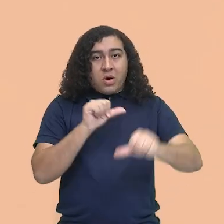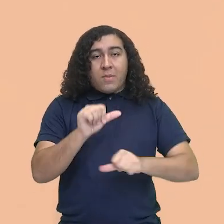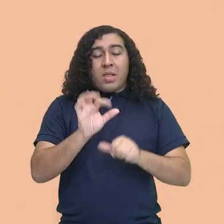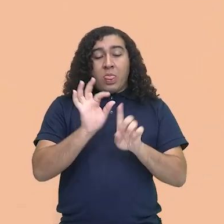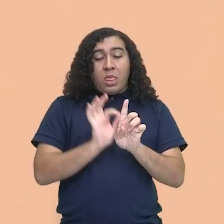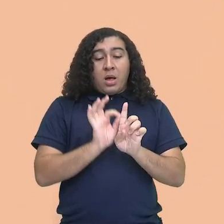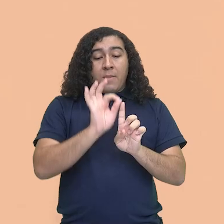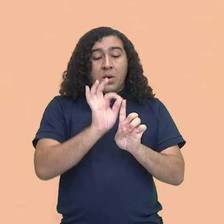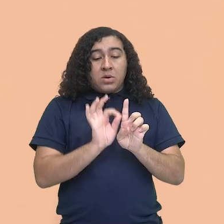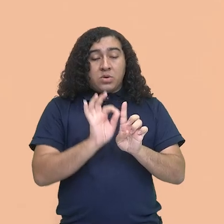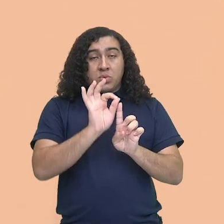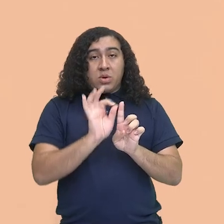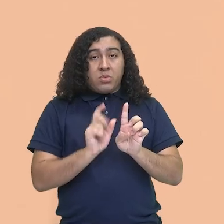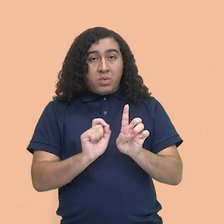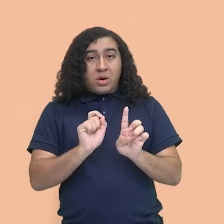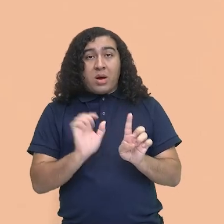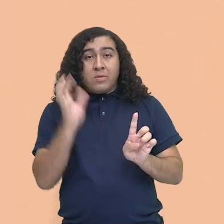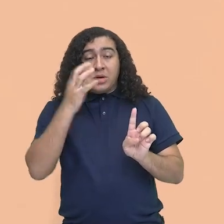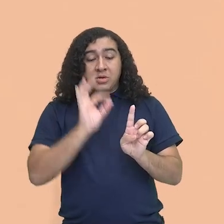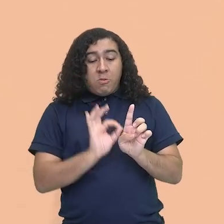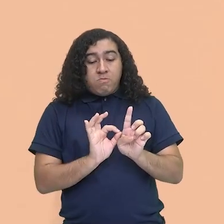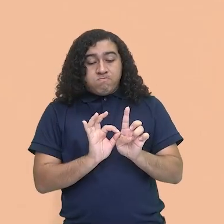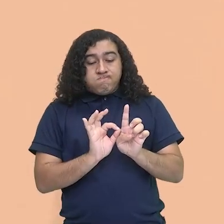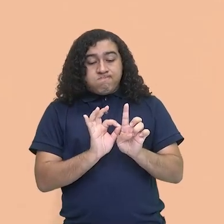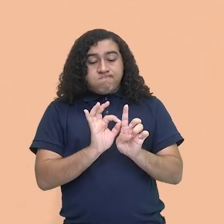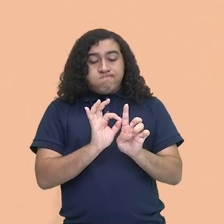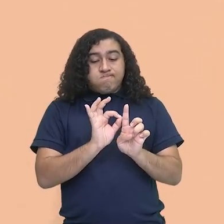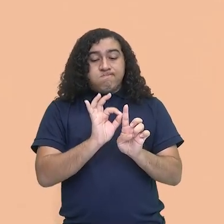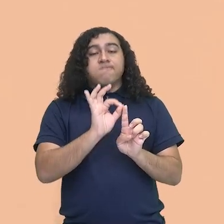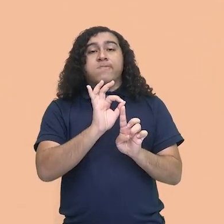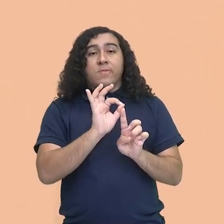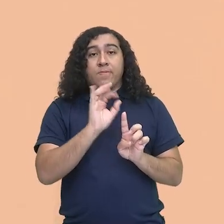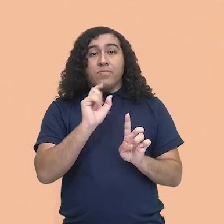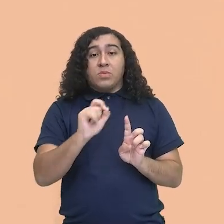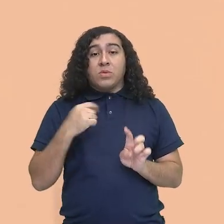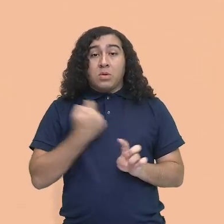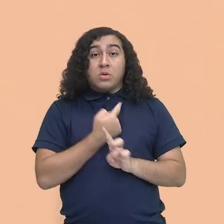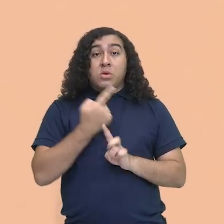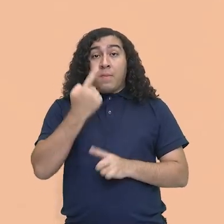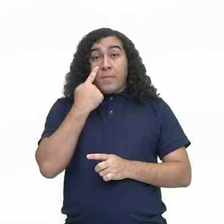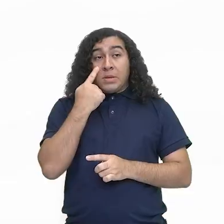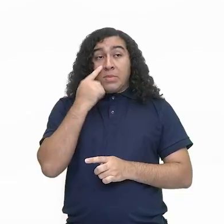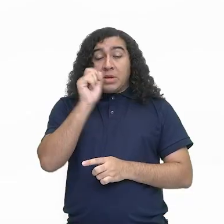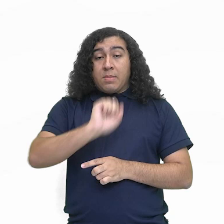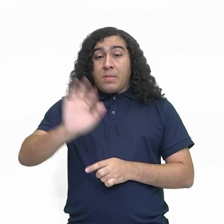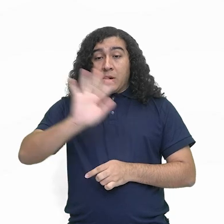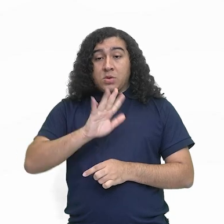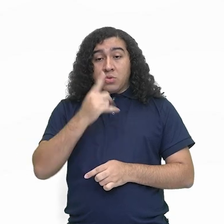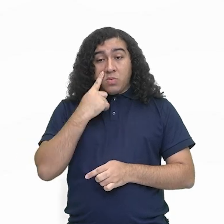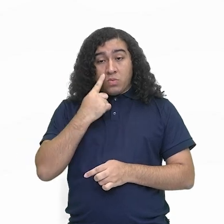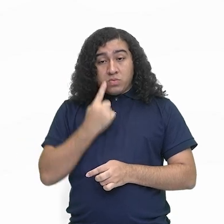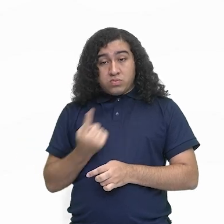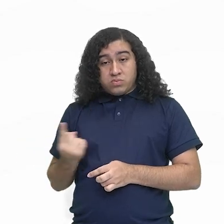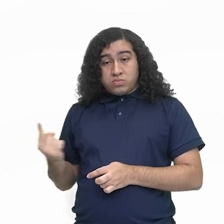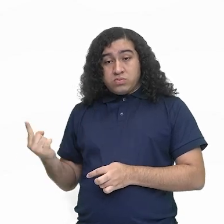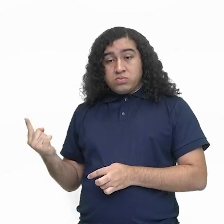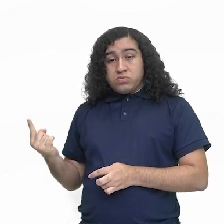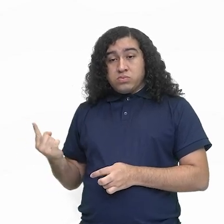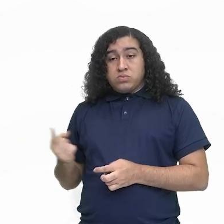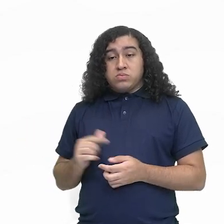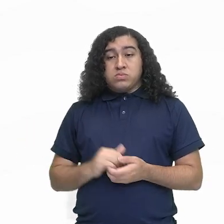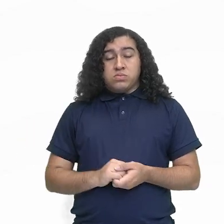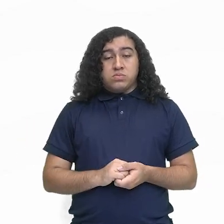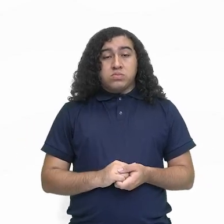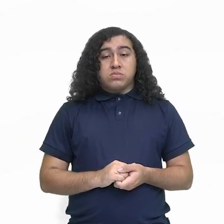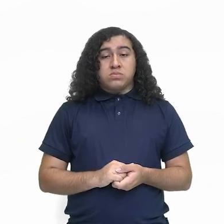temperatura do nosso planeta, desses locais. O que a gente vai observar aí na imagem. Na imagem, a gente consegue